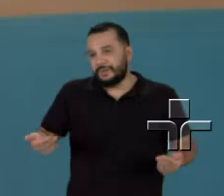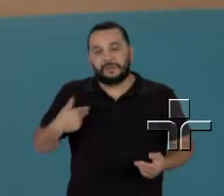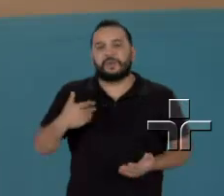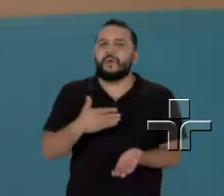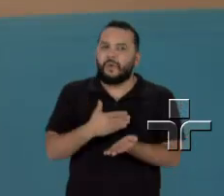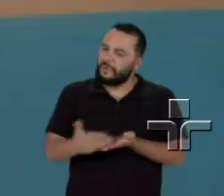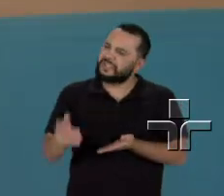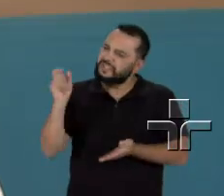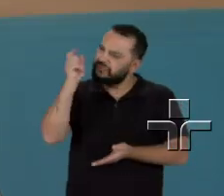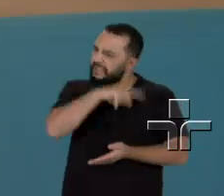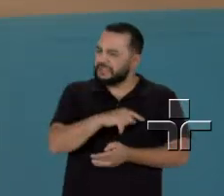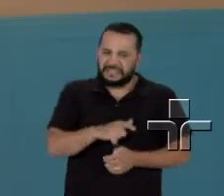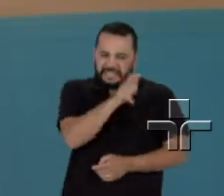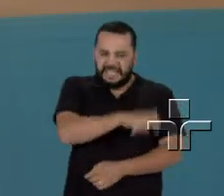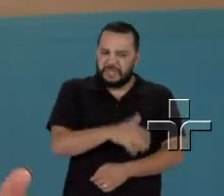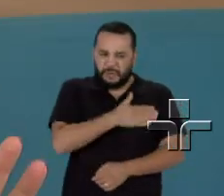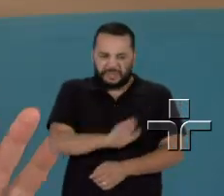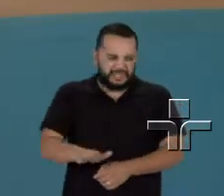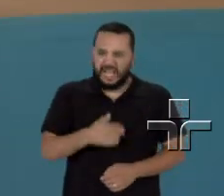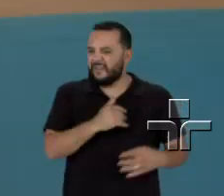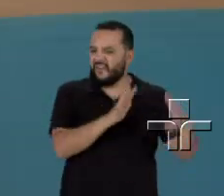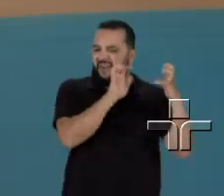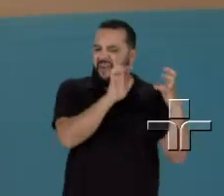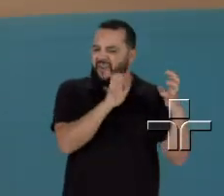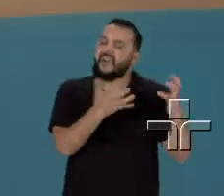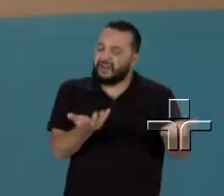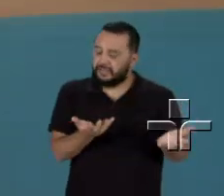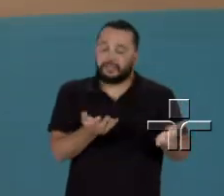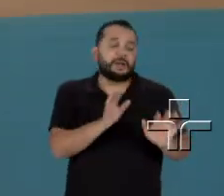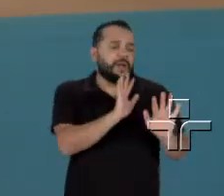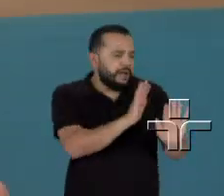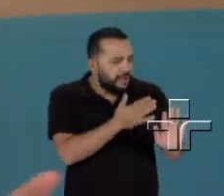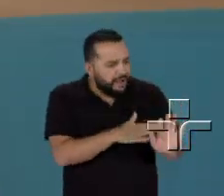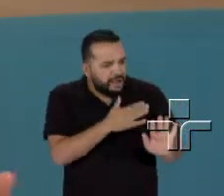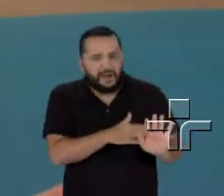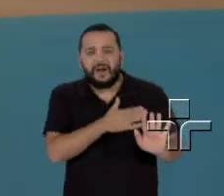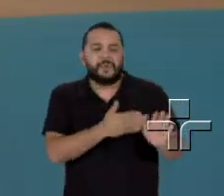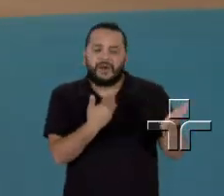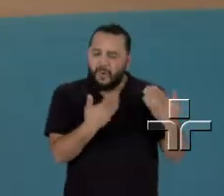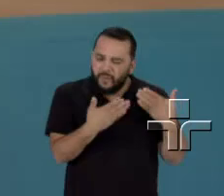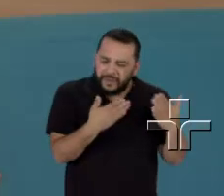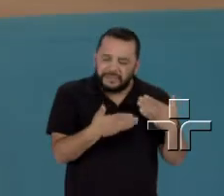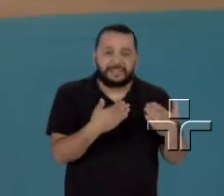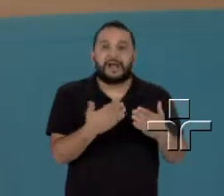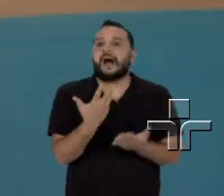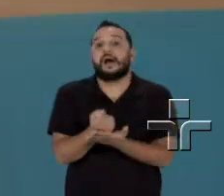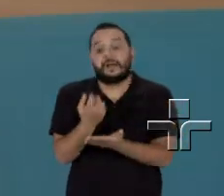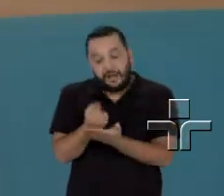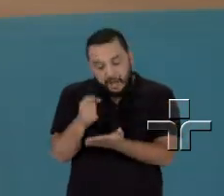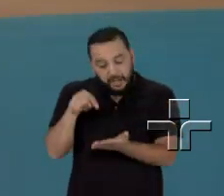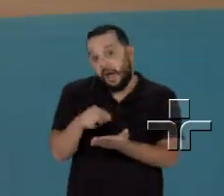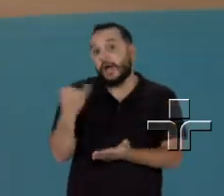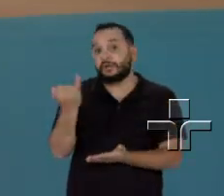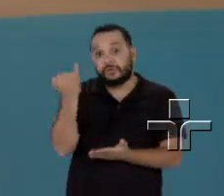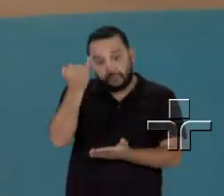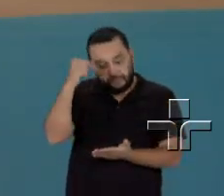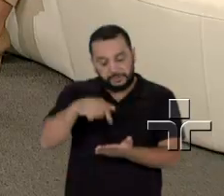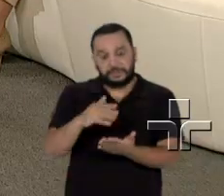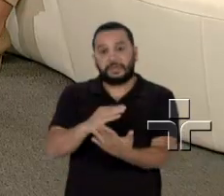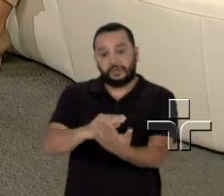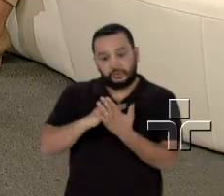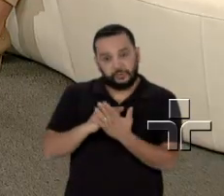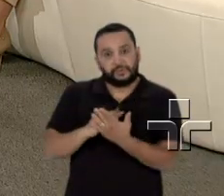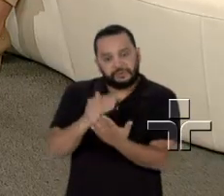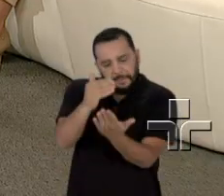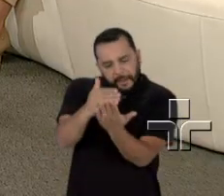é difícil não gostava mesmo a gente brigava e foi desse jeito não vai dar certo vamos conversando o aplicativo ajudou muito ver o negócio de fazer o